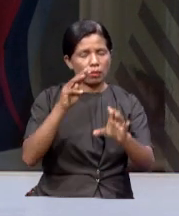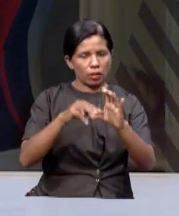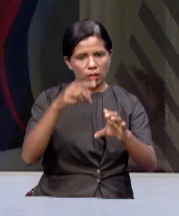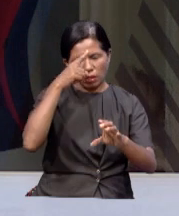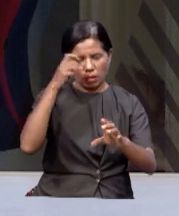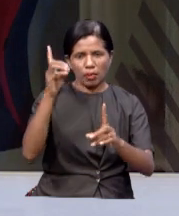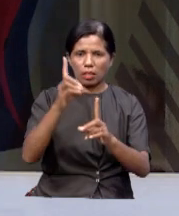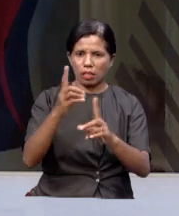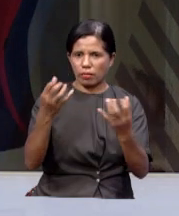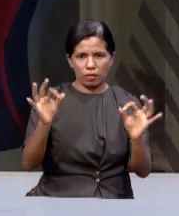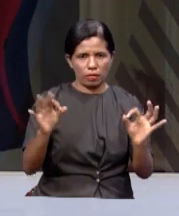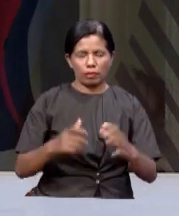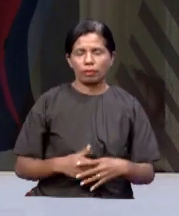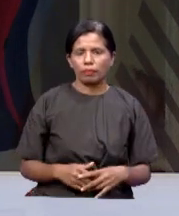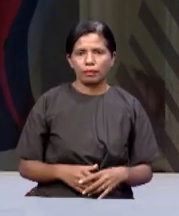Prazo.